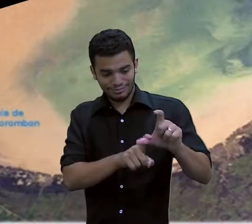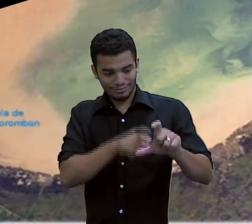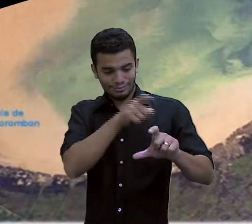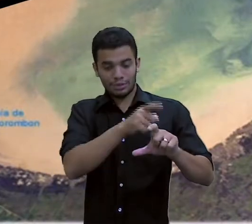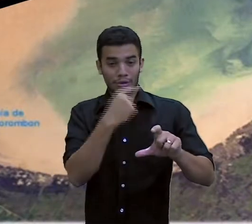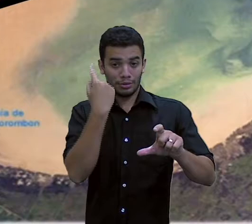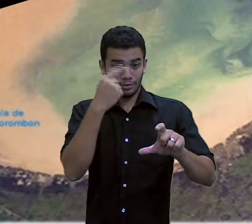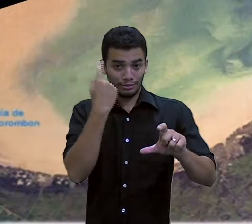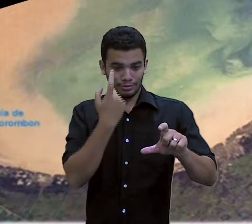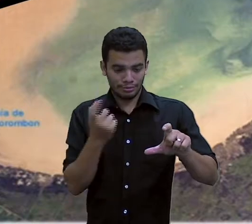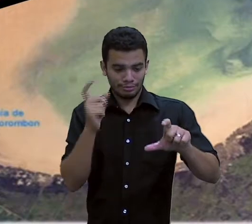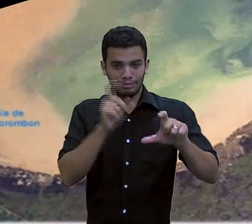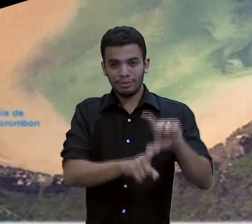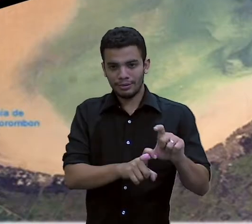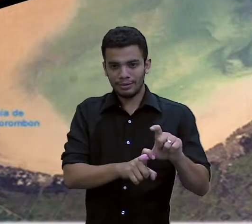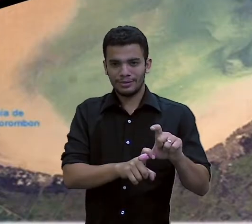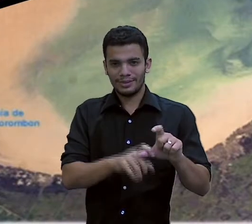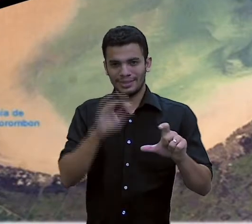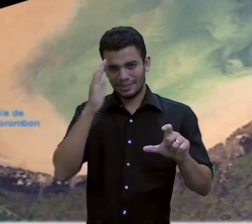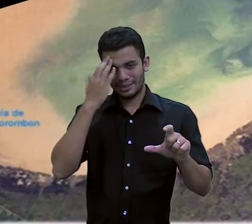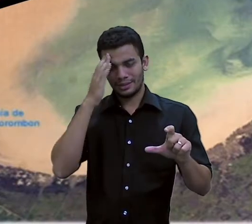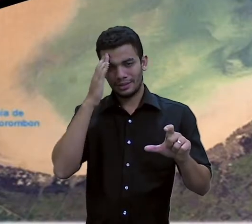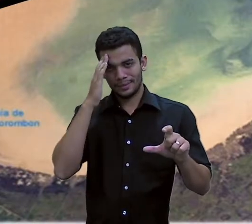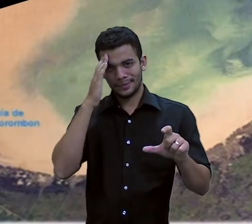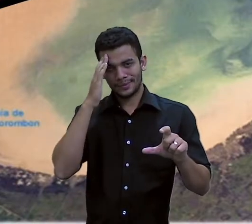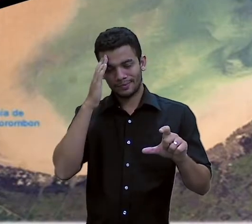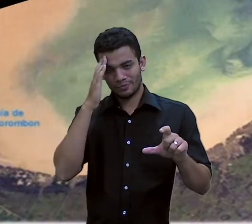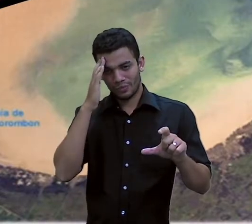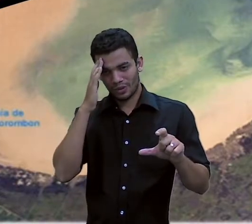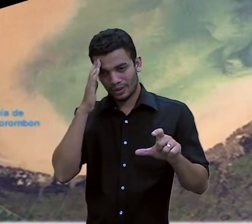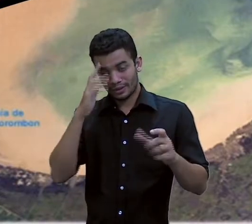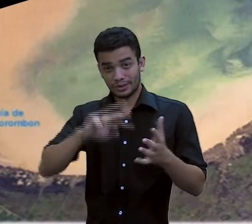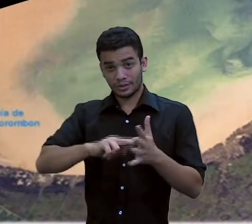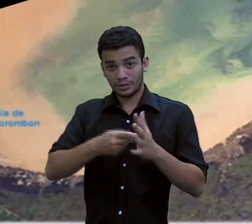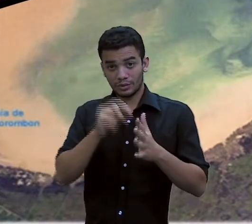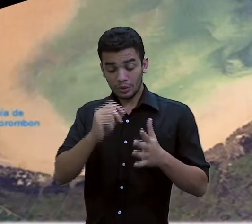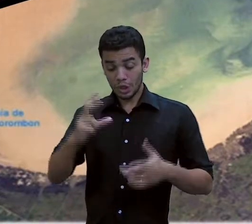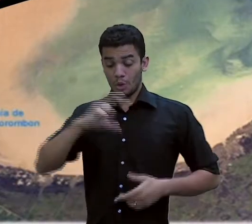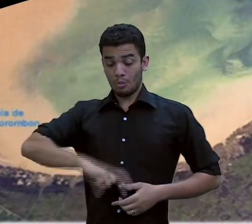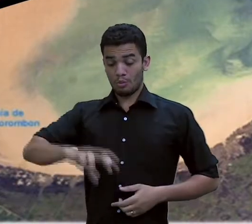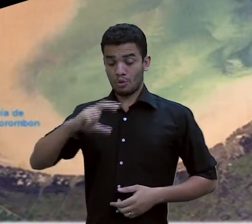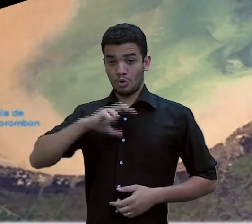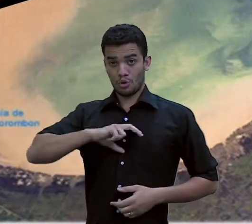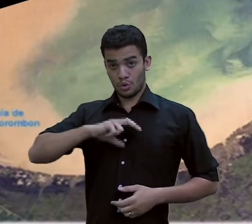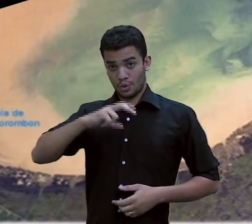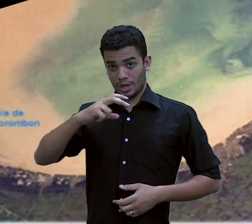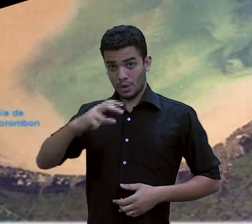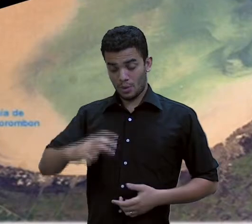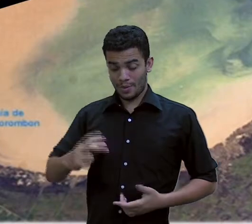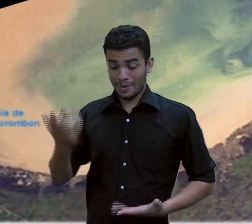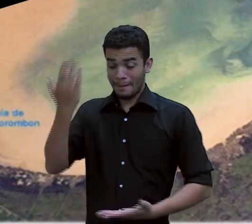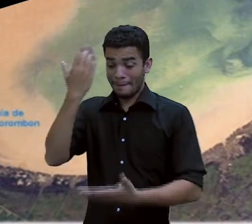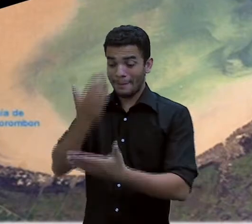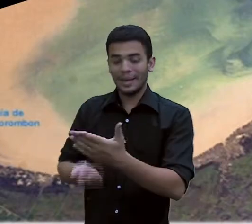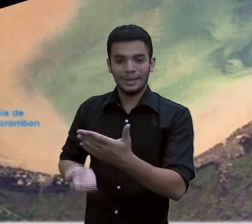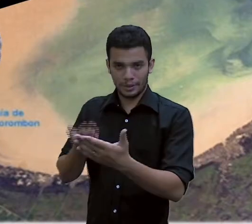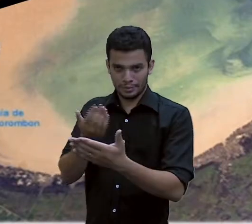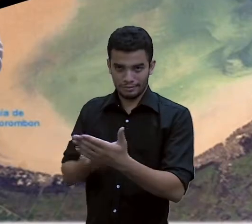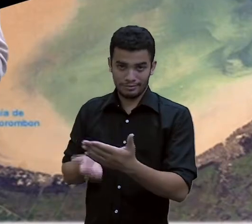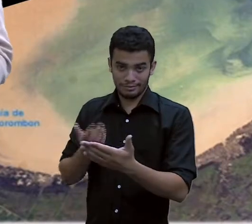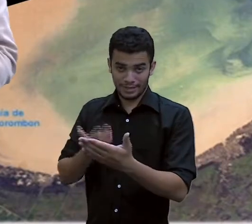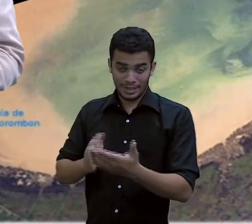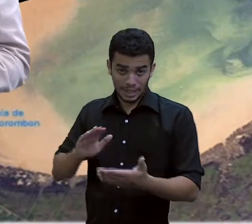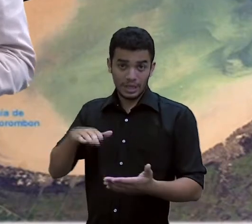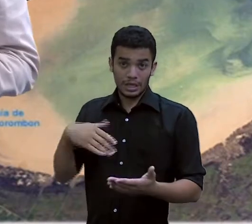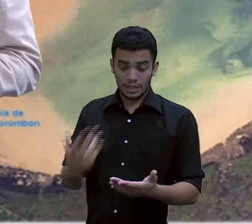Brasil pertenceu por 60 anos, foi colônia, né, por 60 anos dos espanhóis.